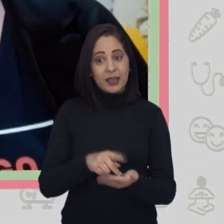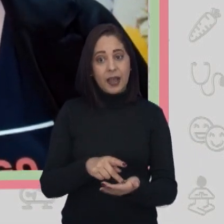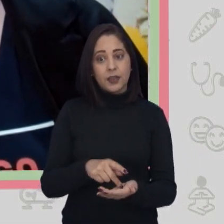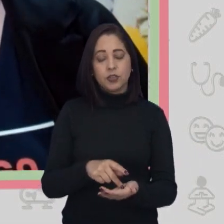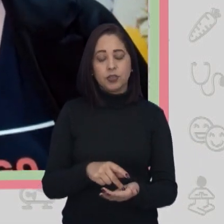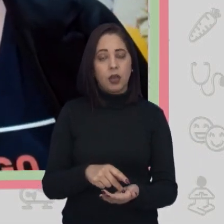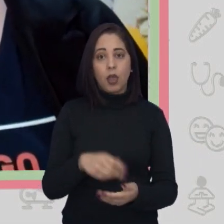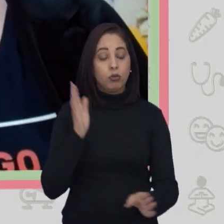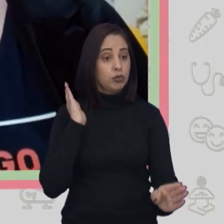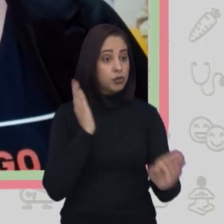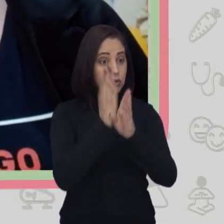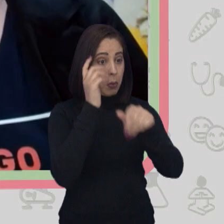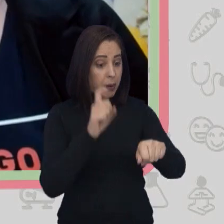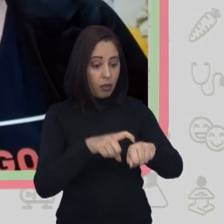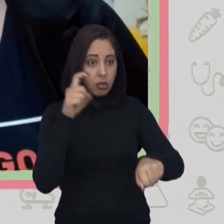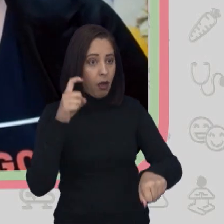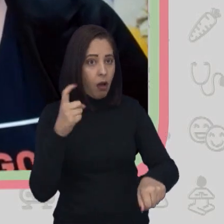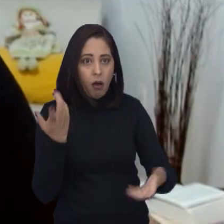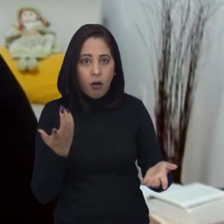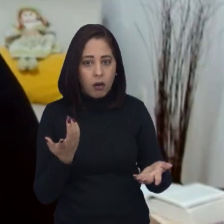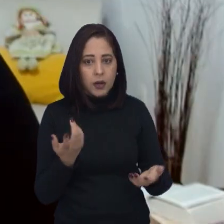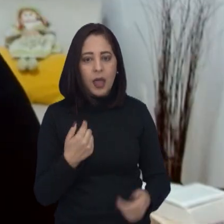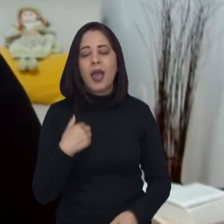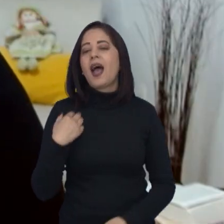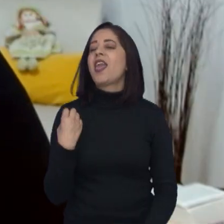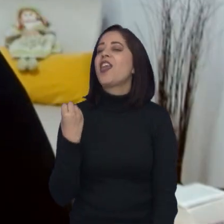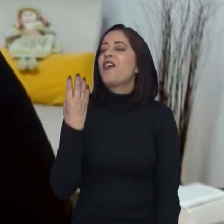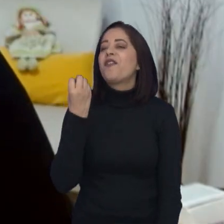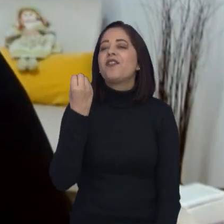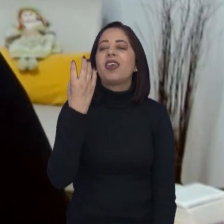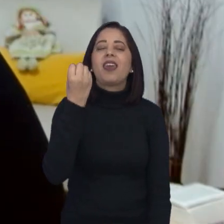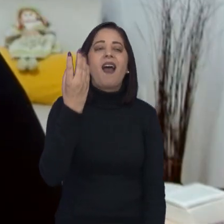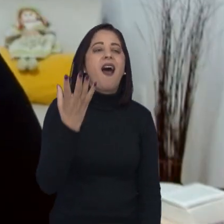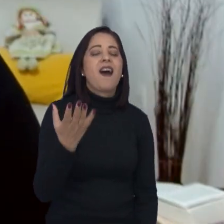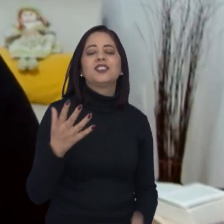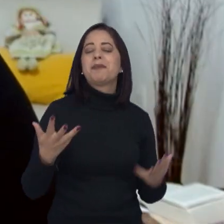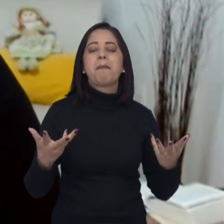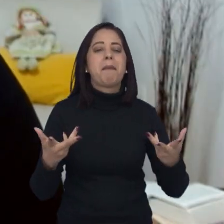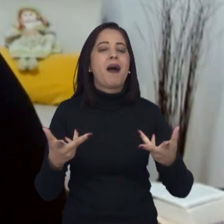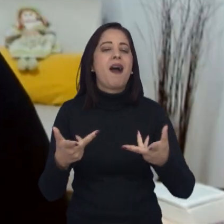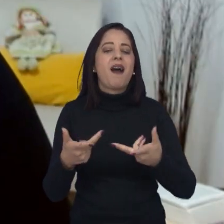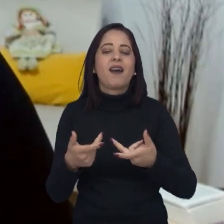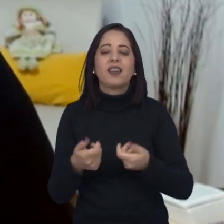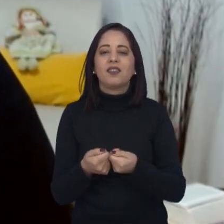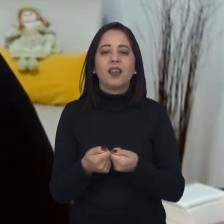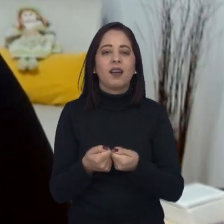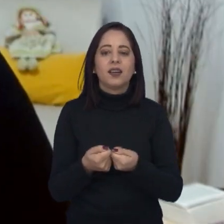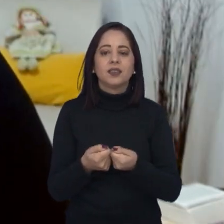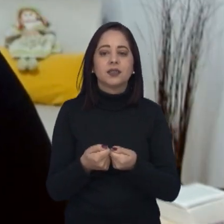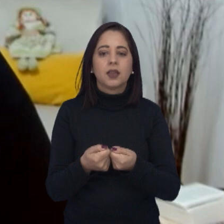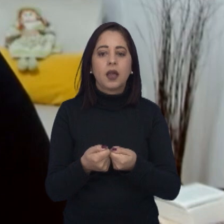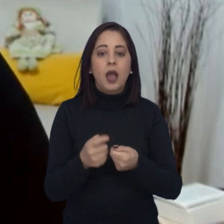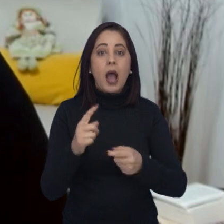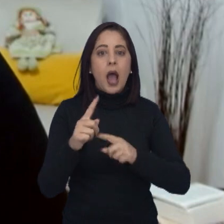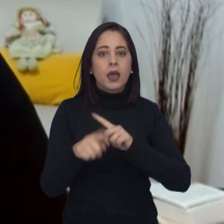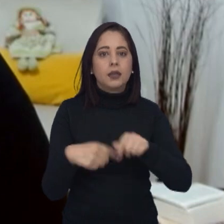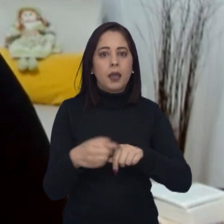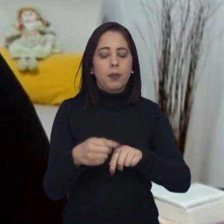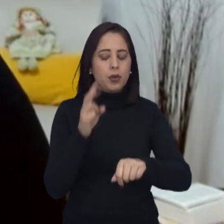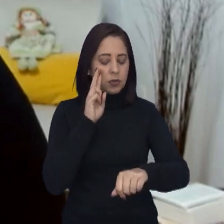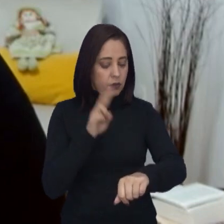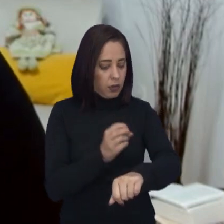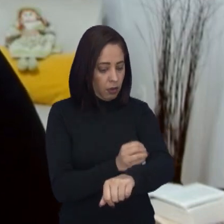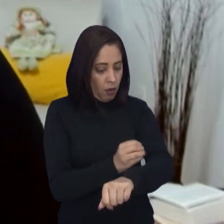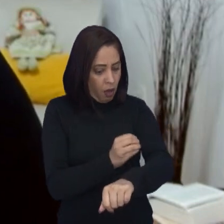de mágica. Fui fazer uma viagem dos sonhos e lá no segundo dia apareceram as primeiras